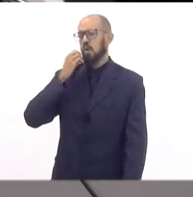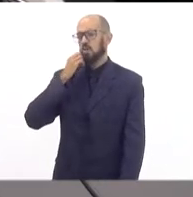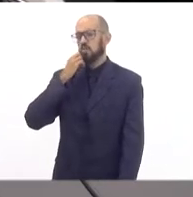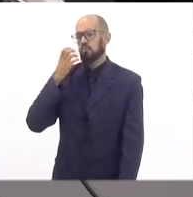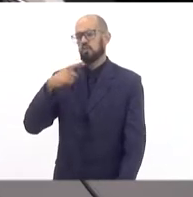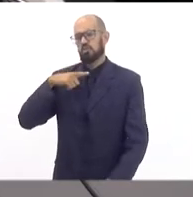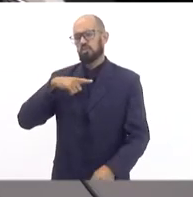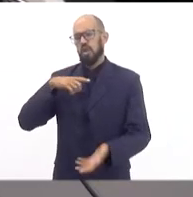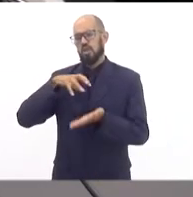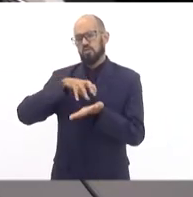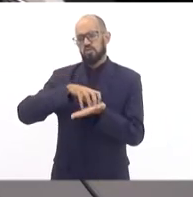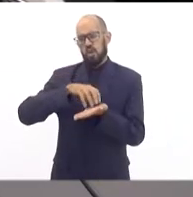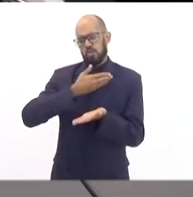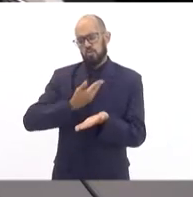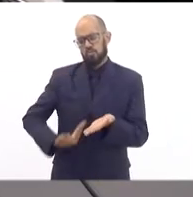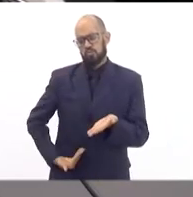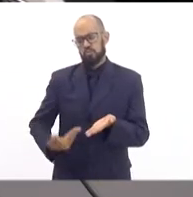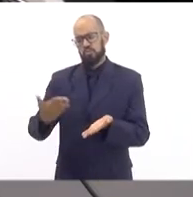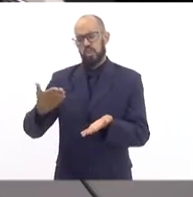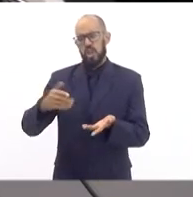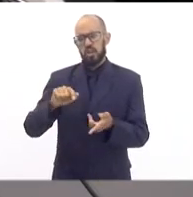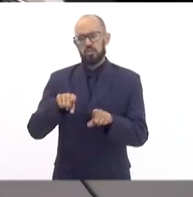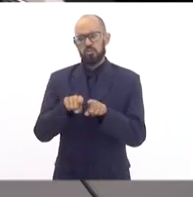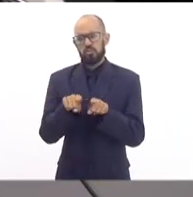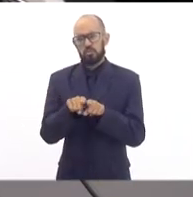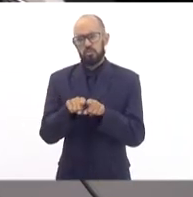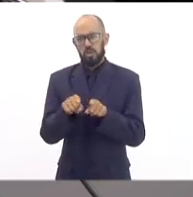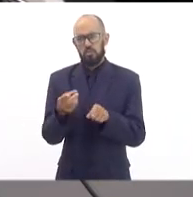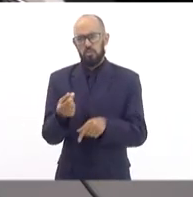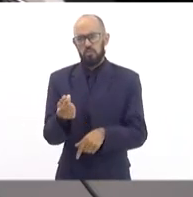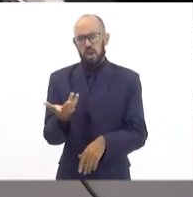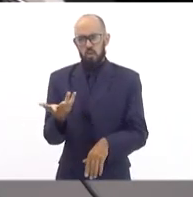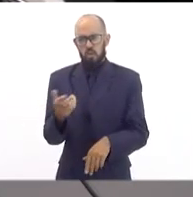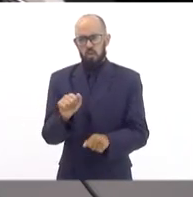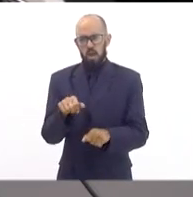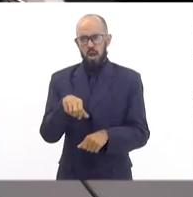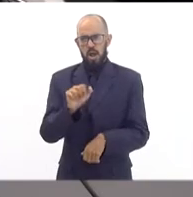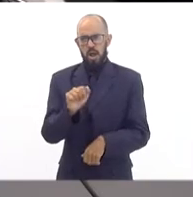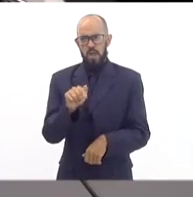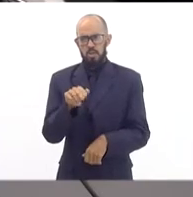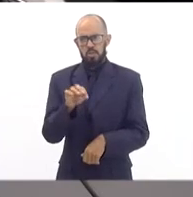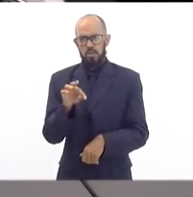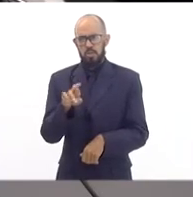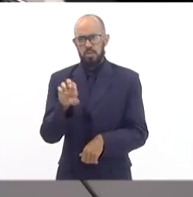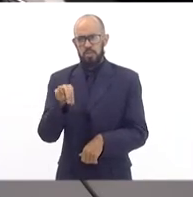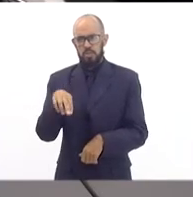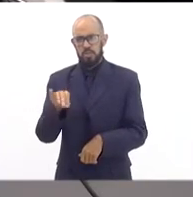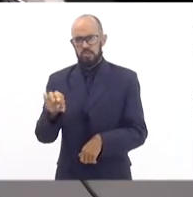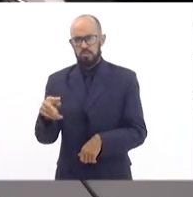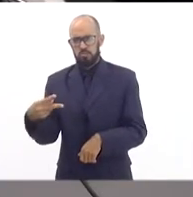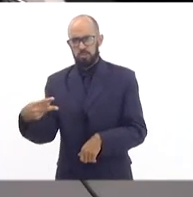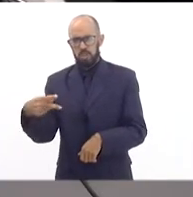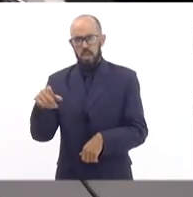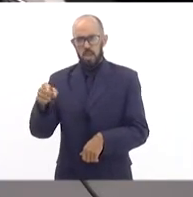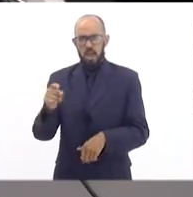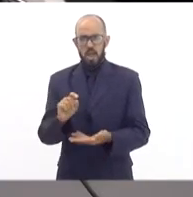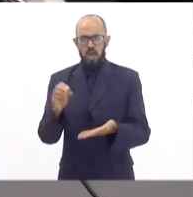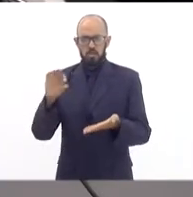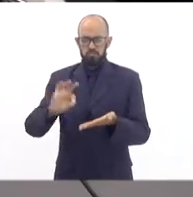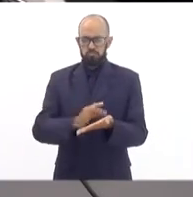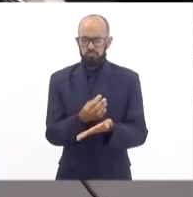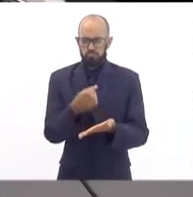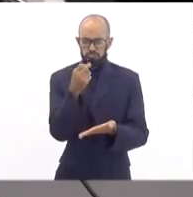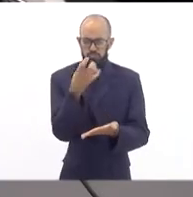Estado com relação à tarifa. A agência reguladora ela aplica a regra do contrato. Então, ela homologa e,